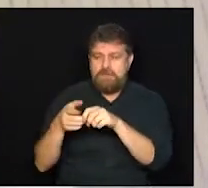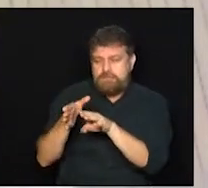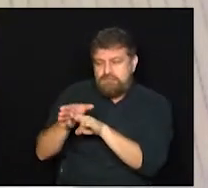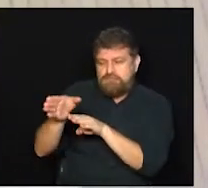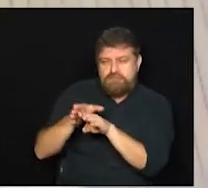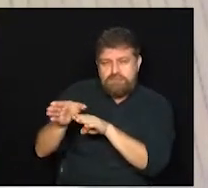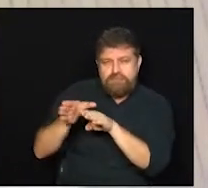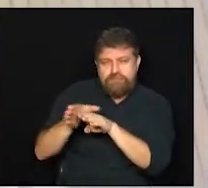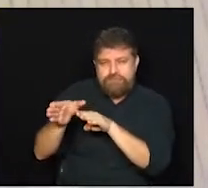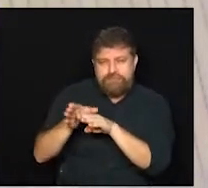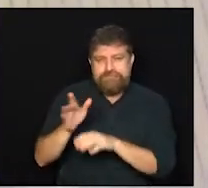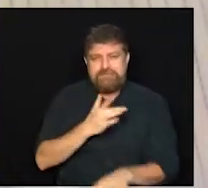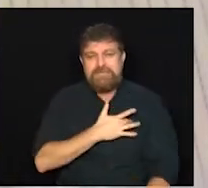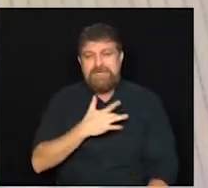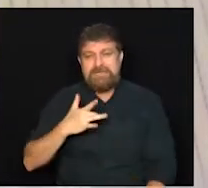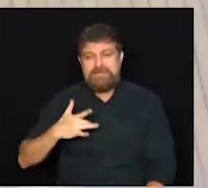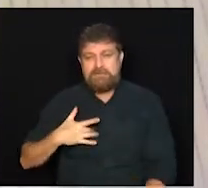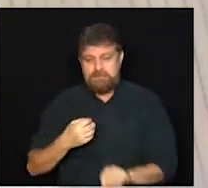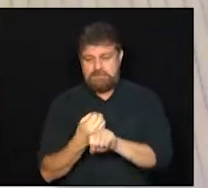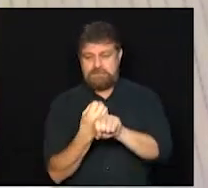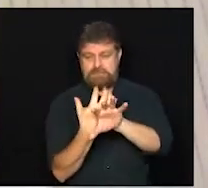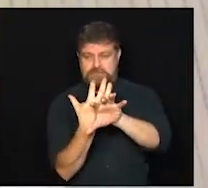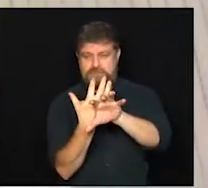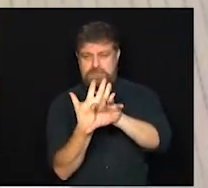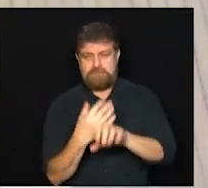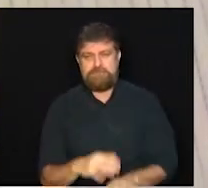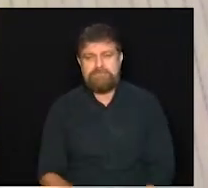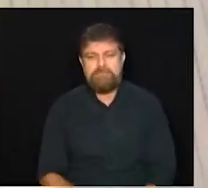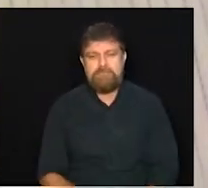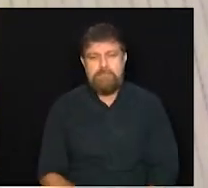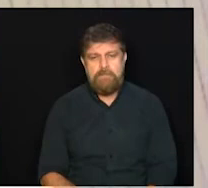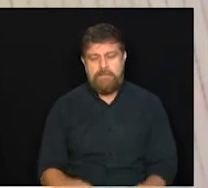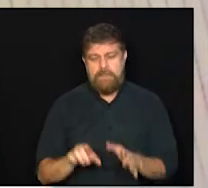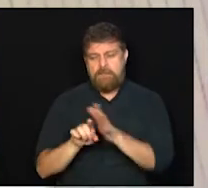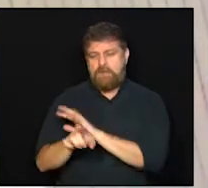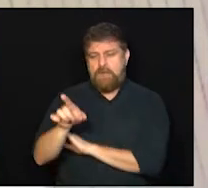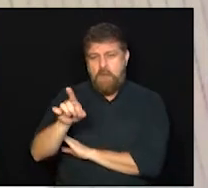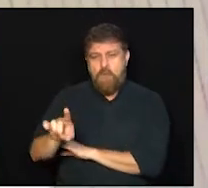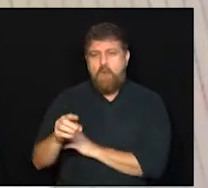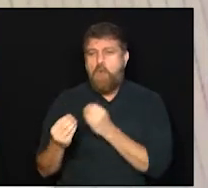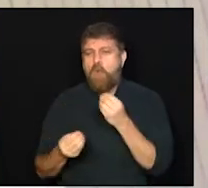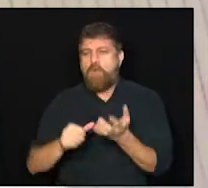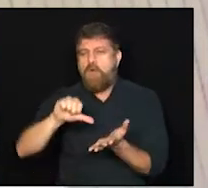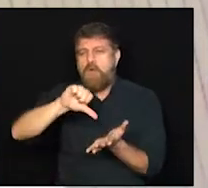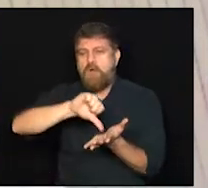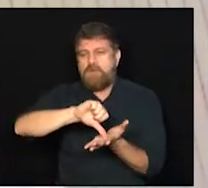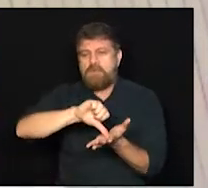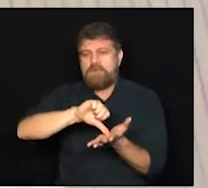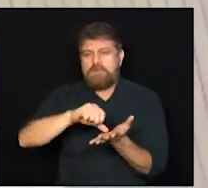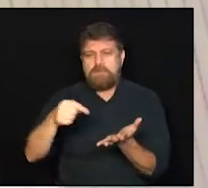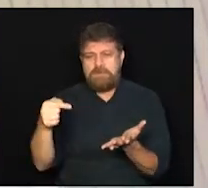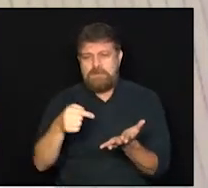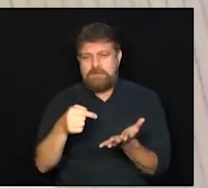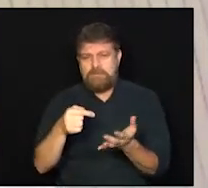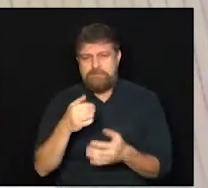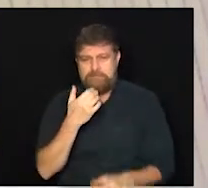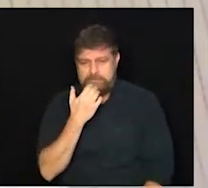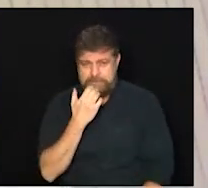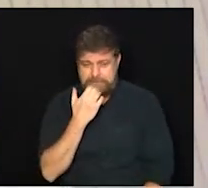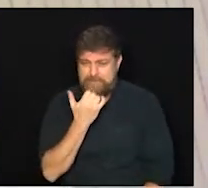da Unicamp? Última pergunta, como funciona o núcleo? Nossa, não passou.